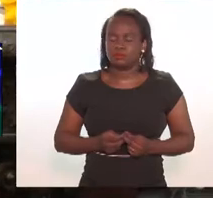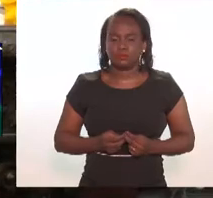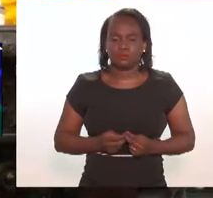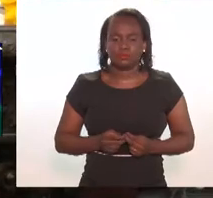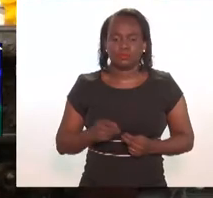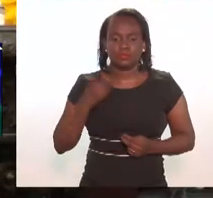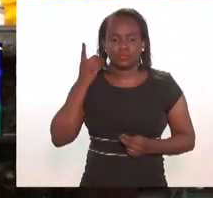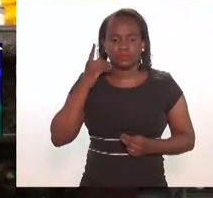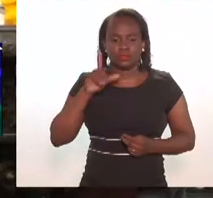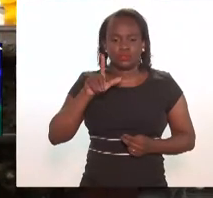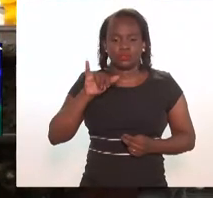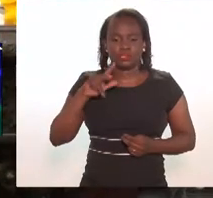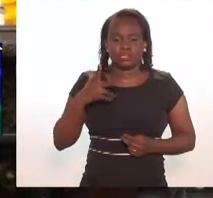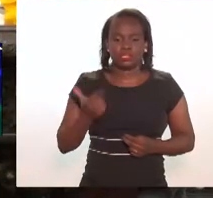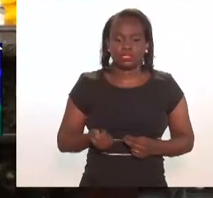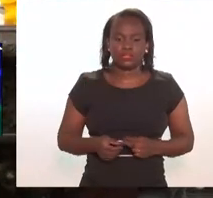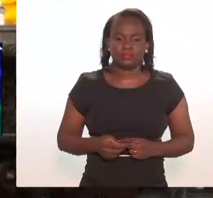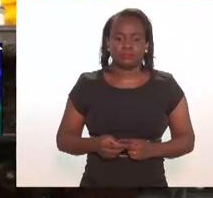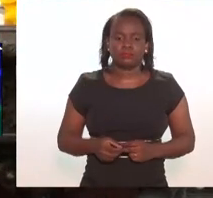Deputada Lucinha.